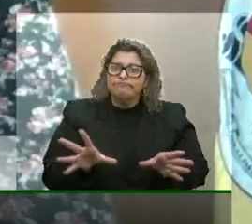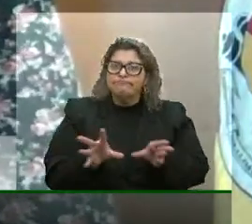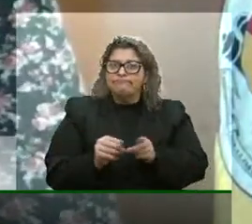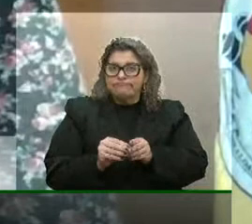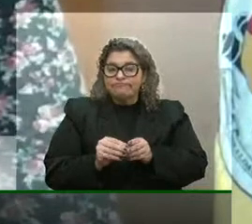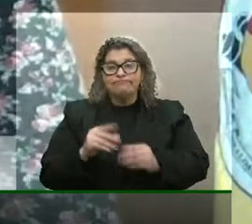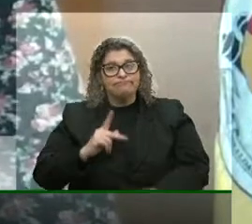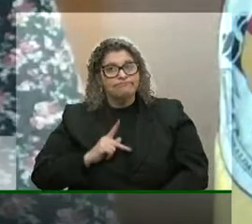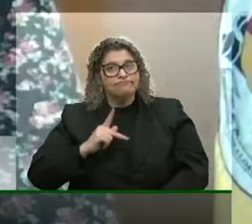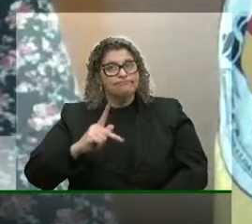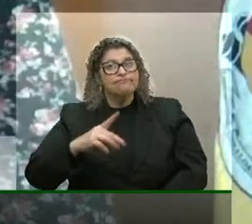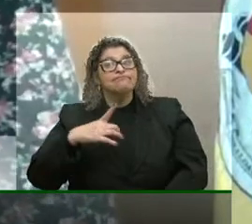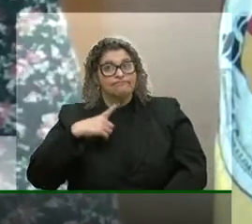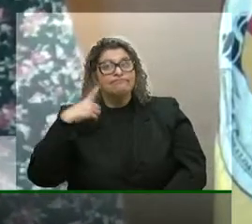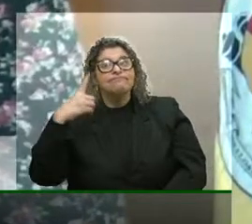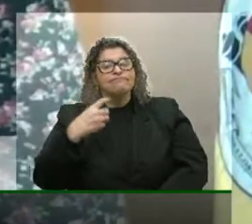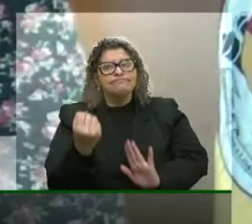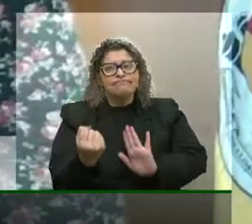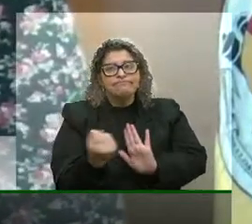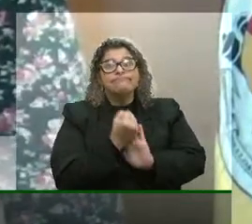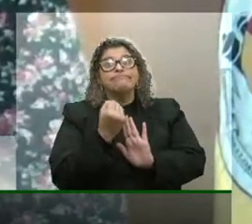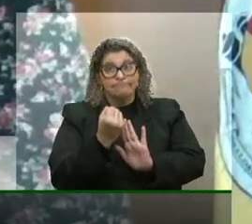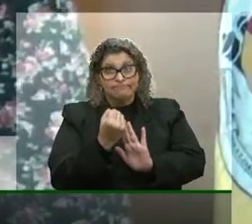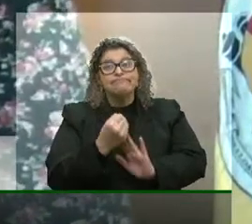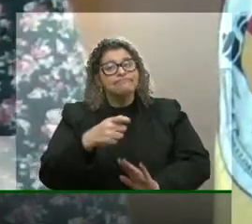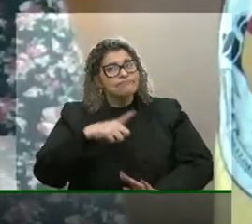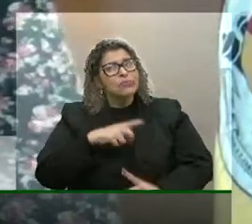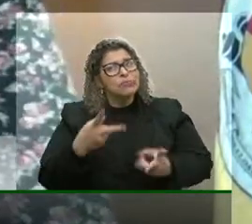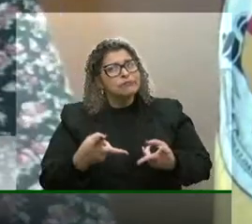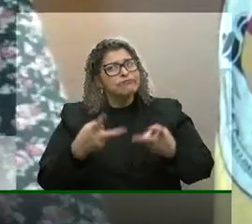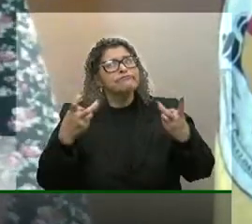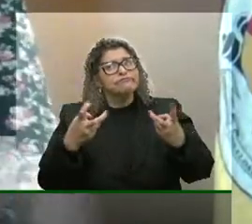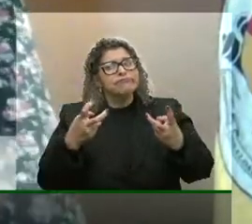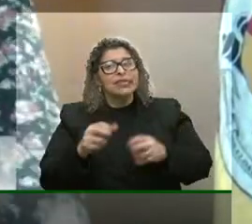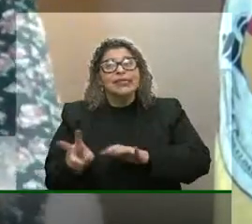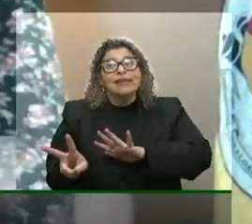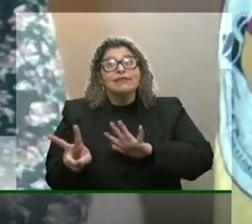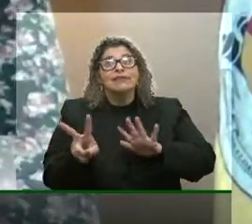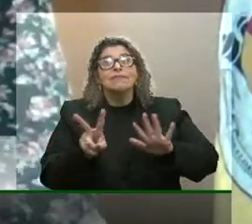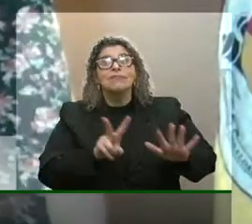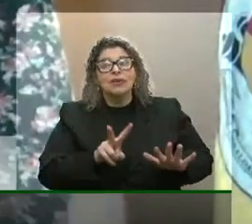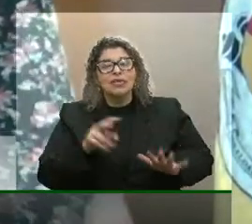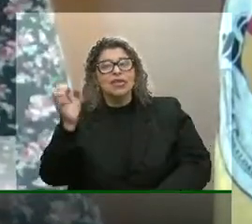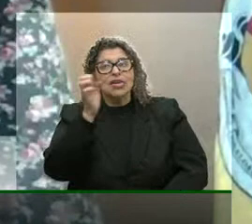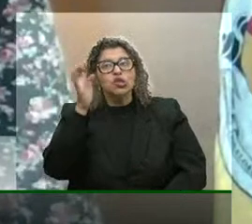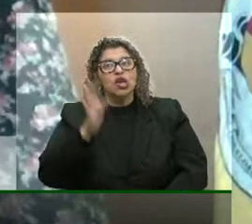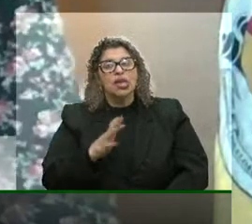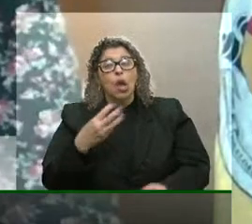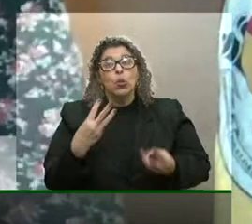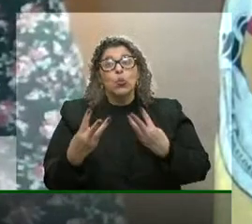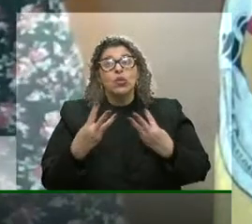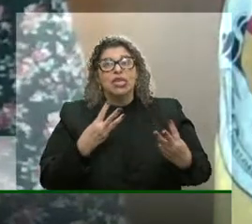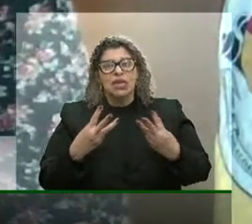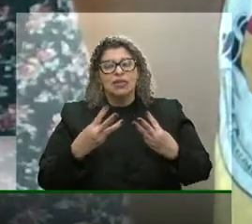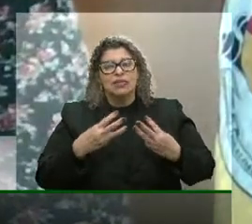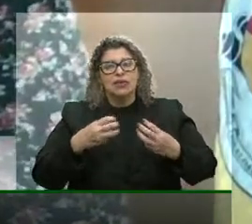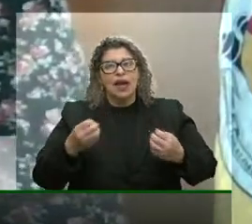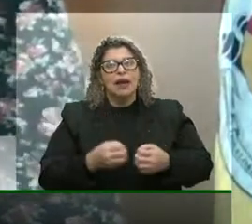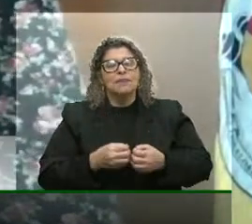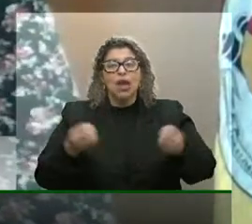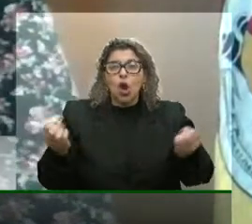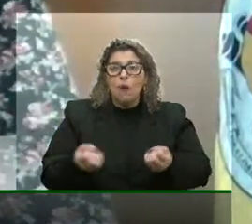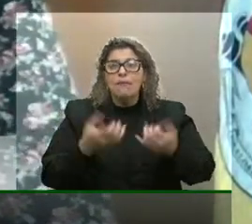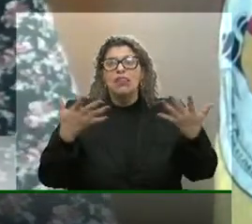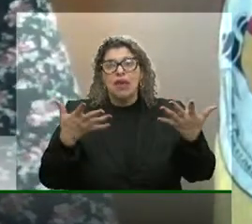senhores deputados, para registrar, tendo em vista que estamos na Semana Nacional do Trânsito, a minha homenagem